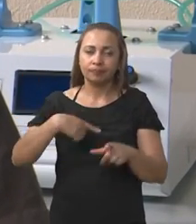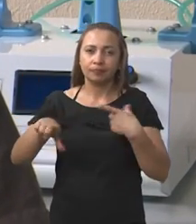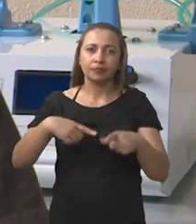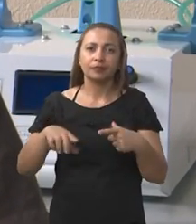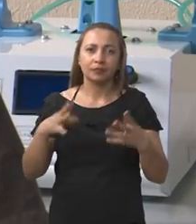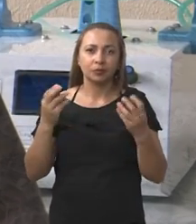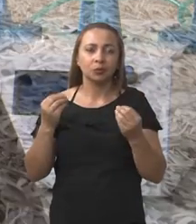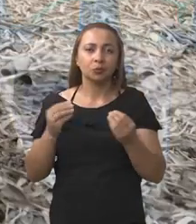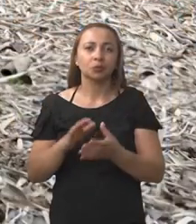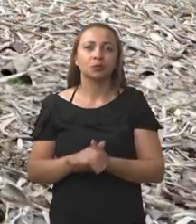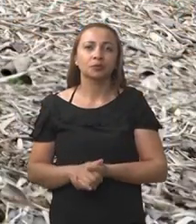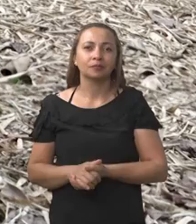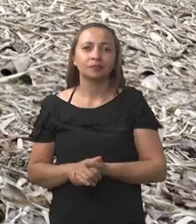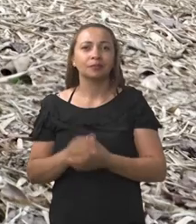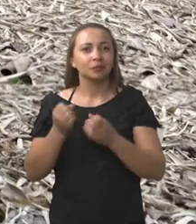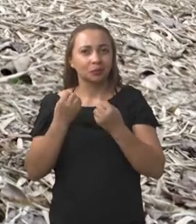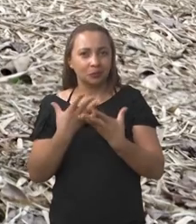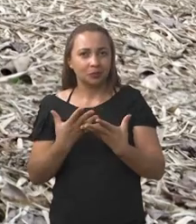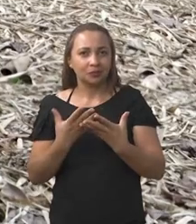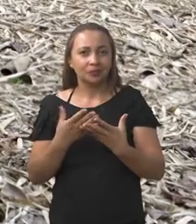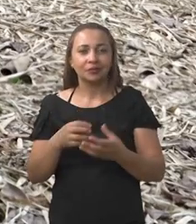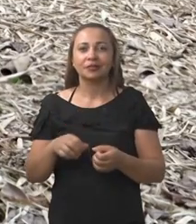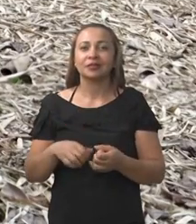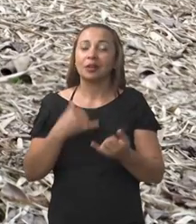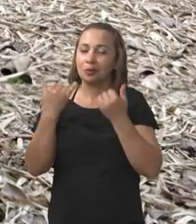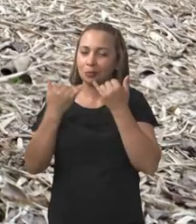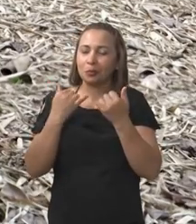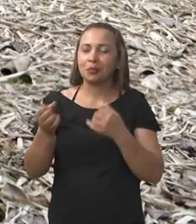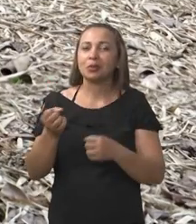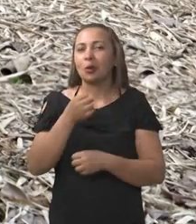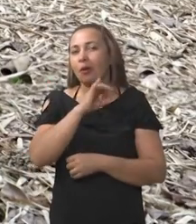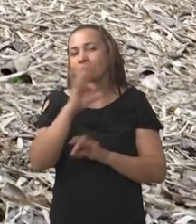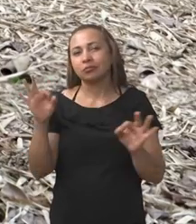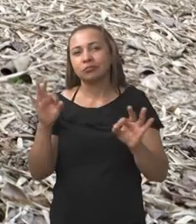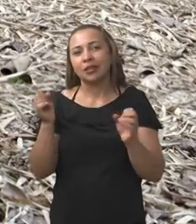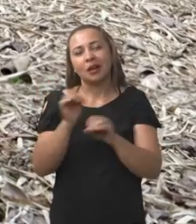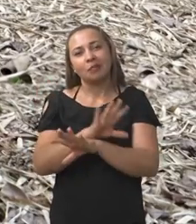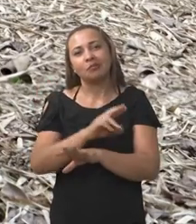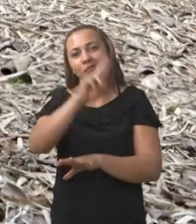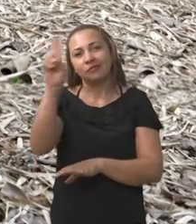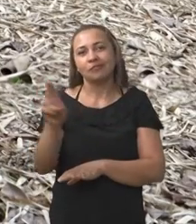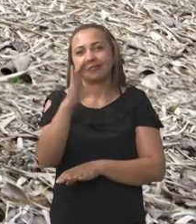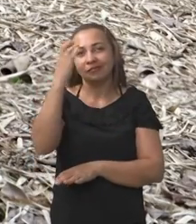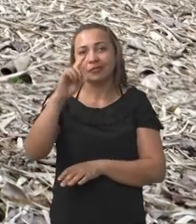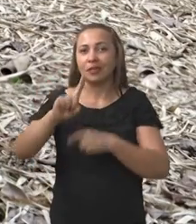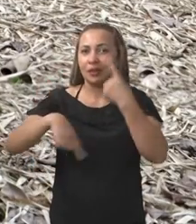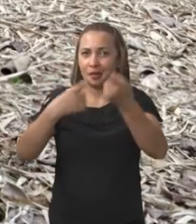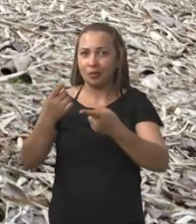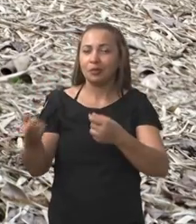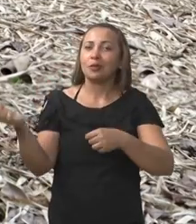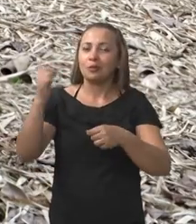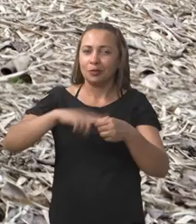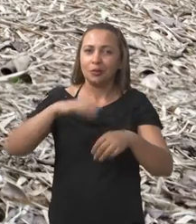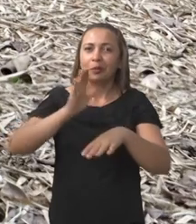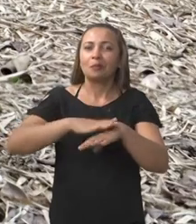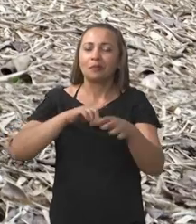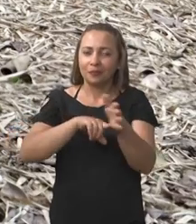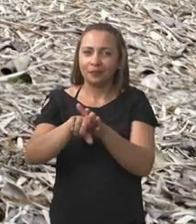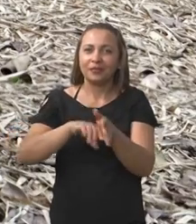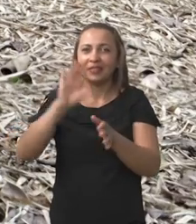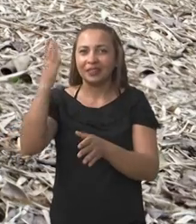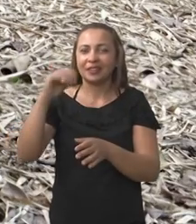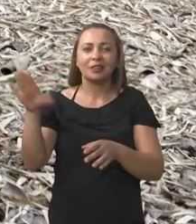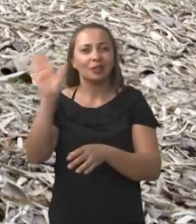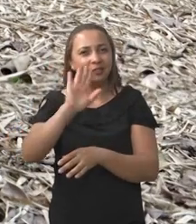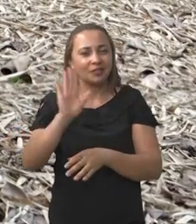nesse sentido. Bom e com esta boa notícia encerramos o UniverCiense de hoje na próxima edição voltamos com mais pesquisa científica